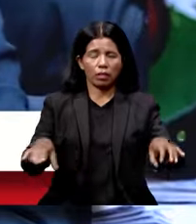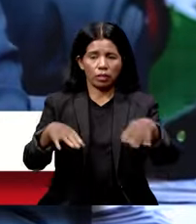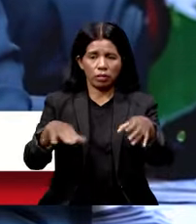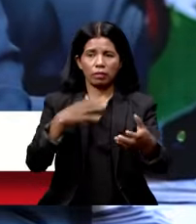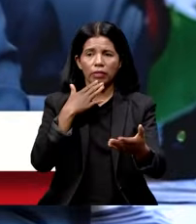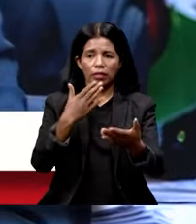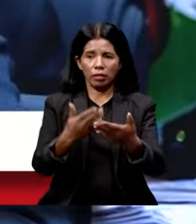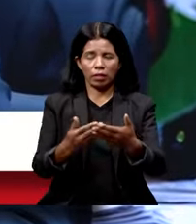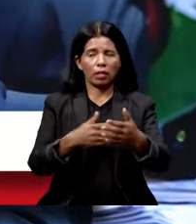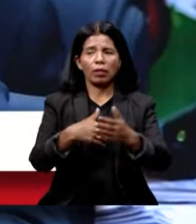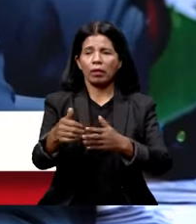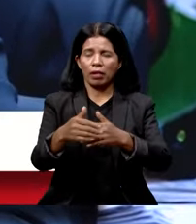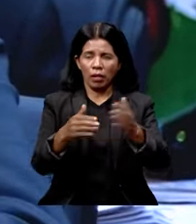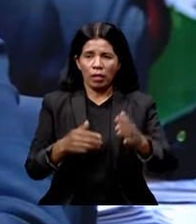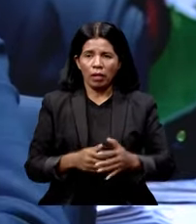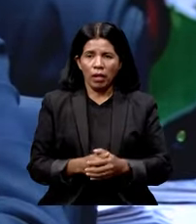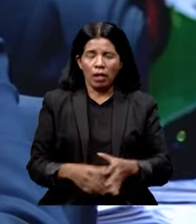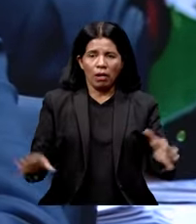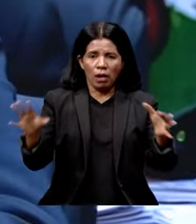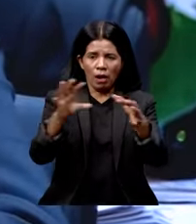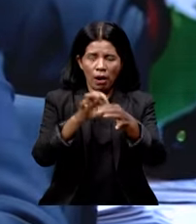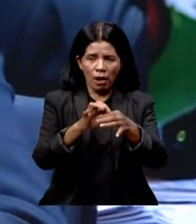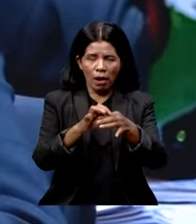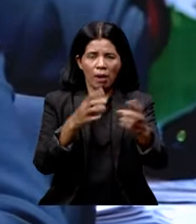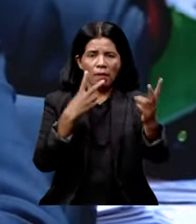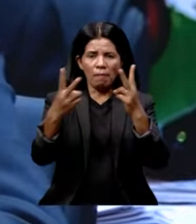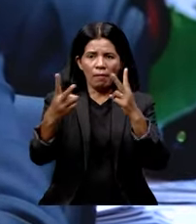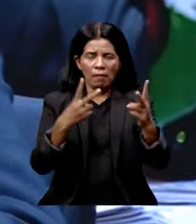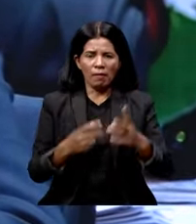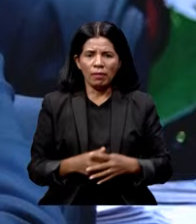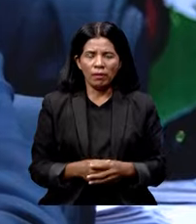né normalmente liga va viagem